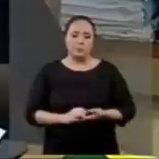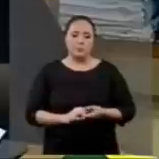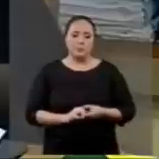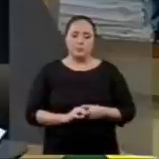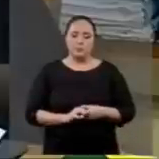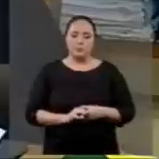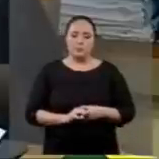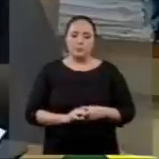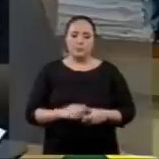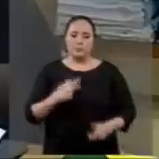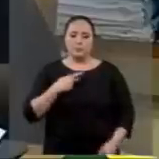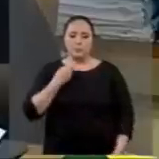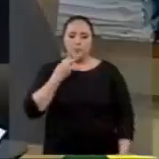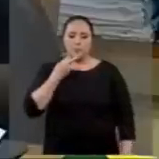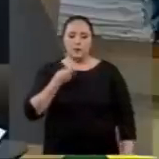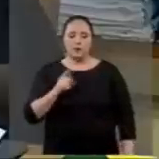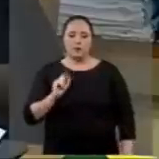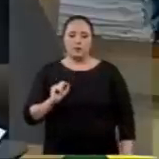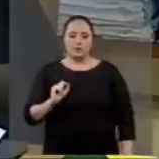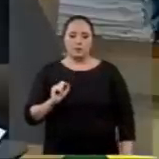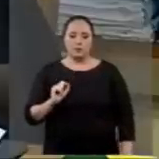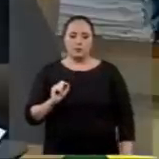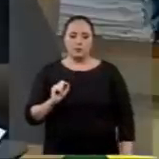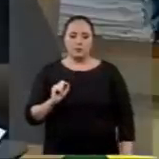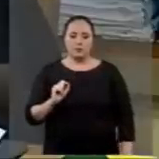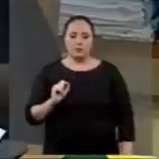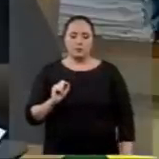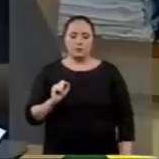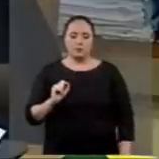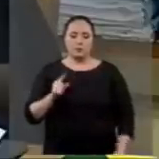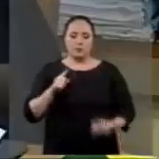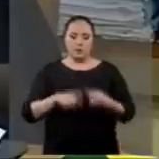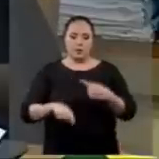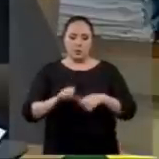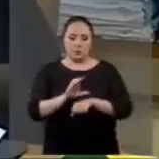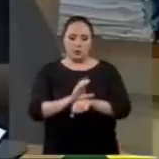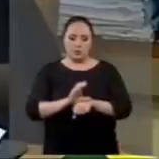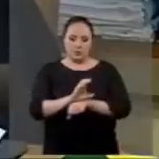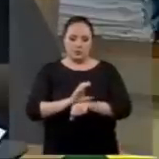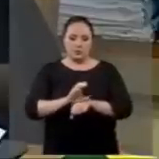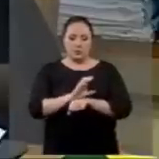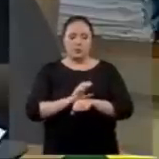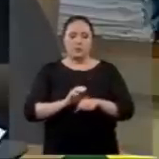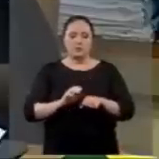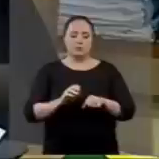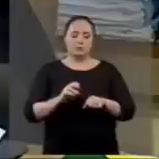me manifestei no sentido da inconstitucionalidade e da procedência.